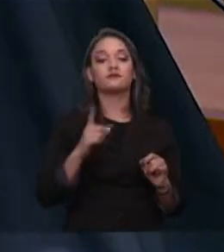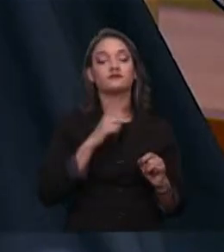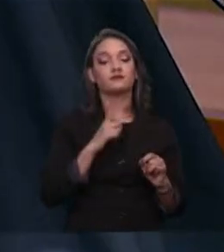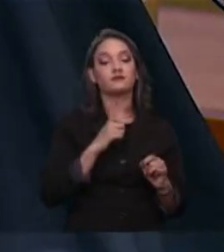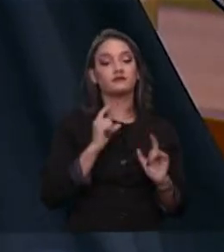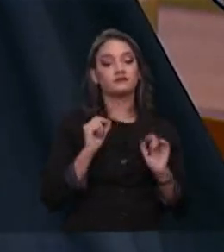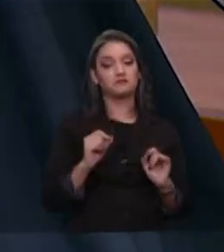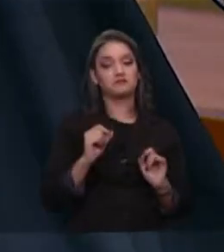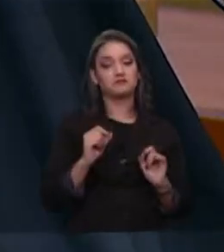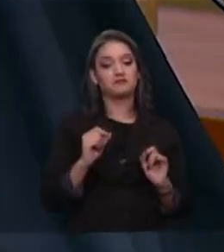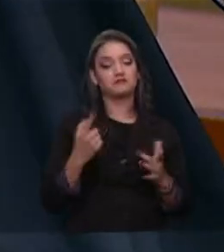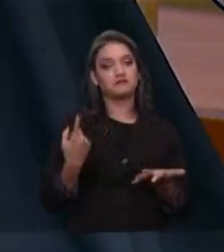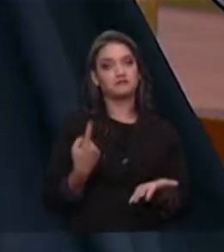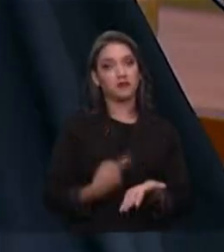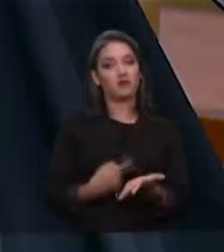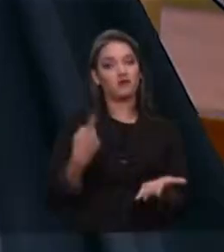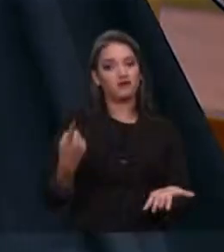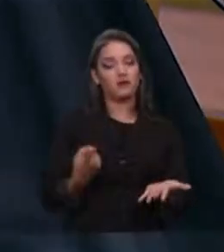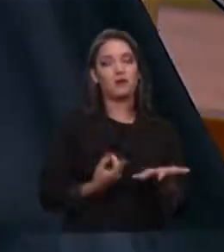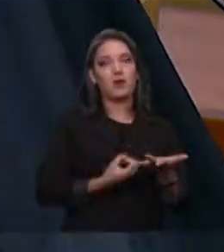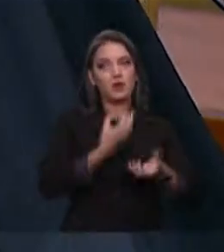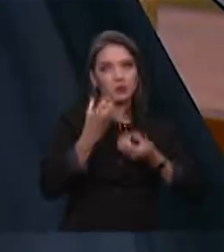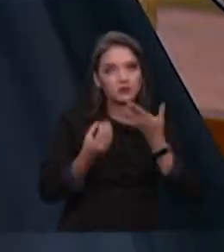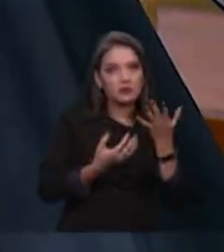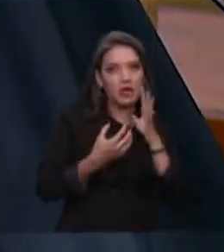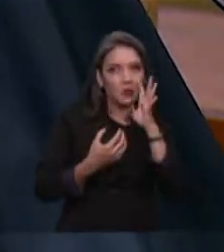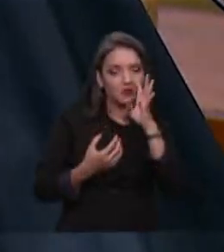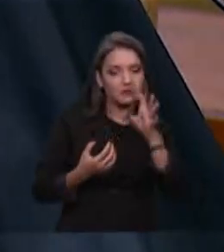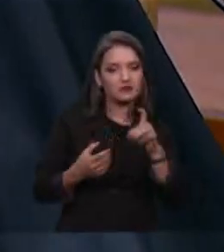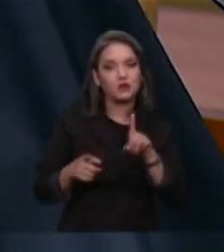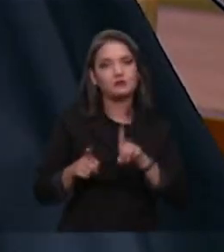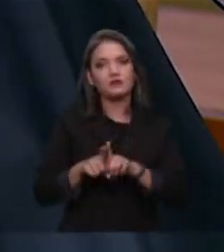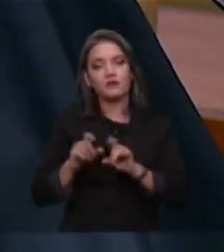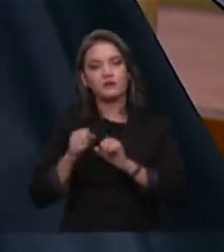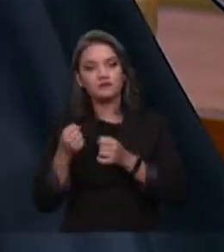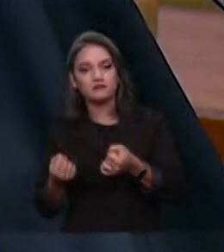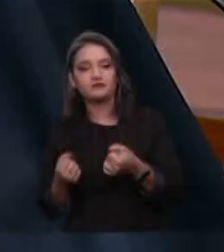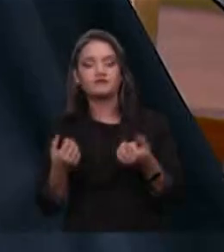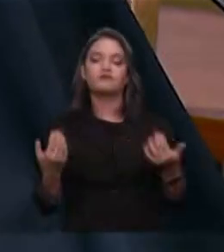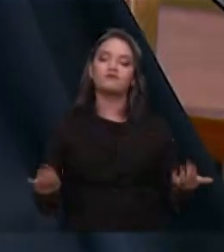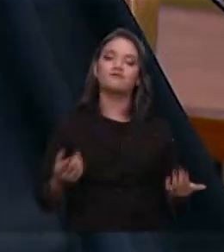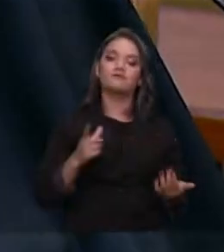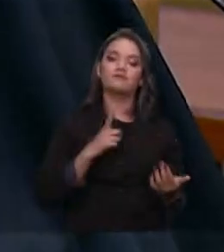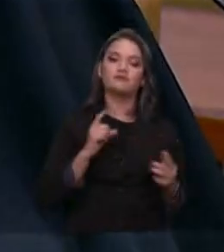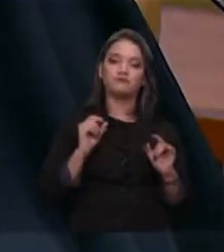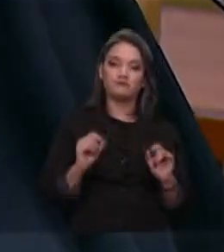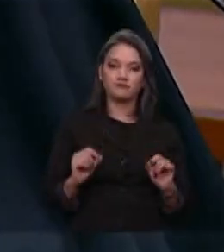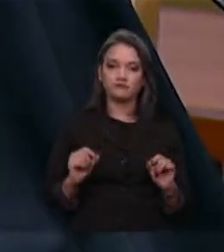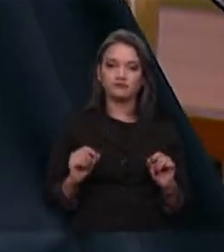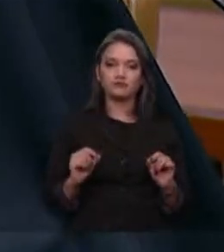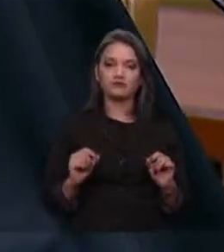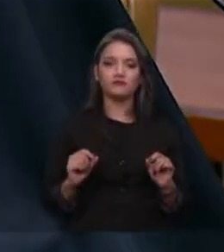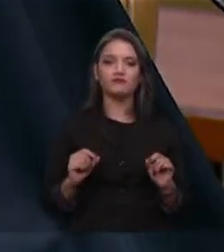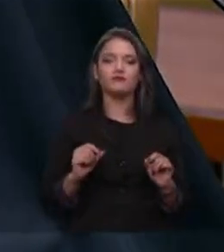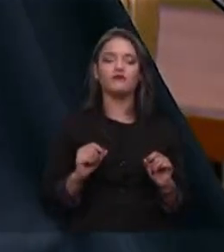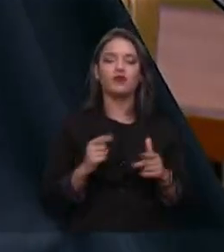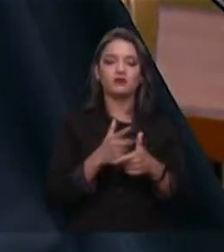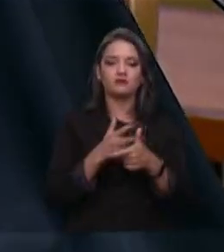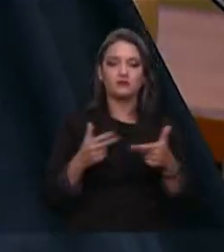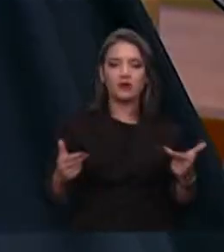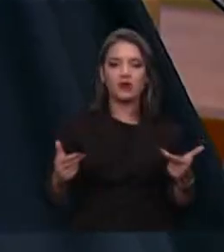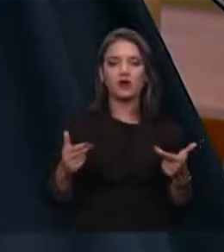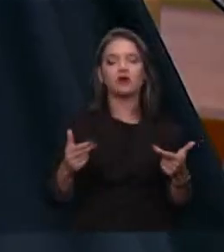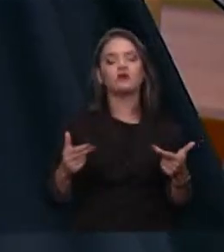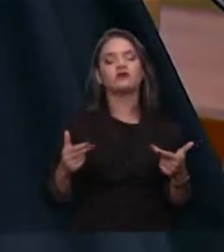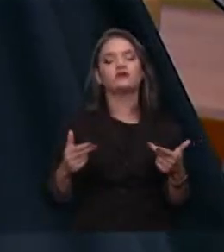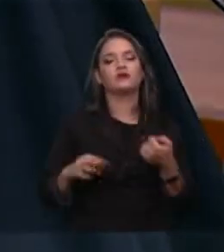a narrativa acusatória como as versões defensivas, o que implica, uma vez mais, no prestígio do indúbio pro réu como técnica de resolução do mérito